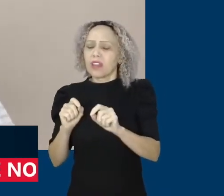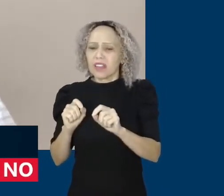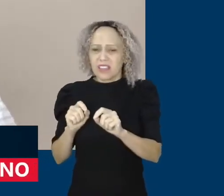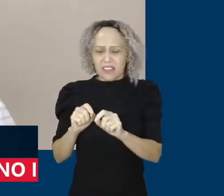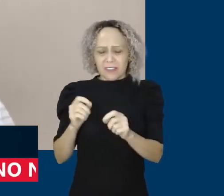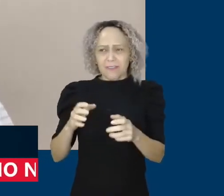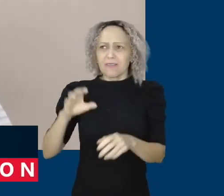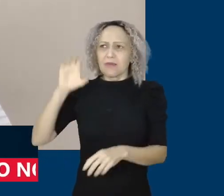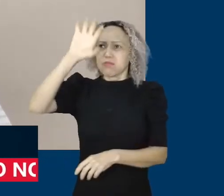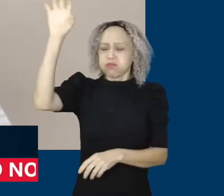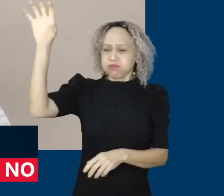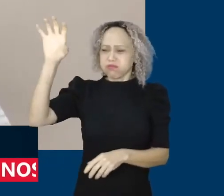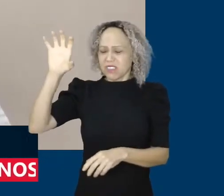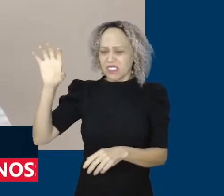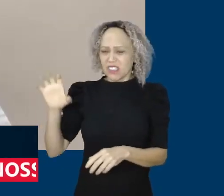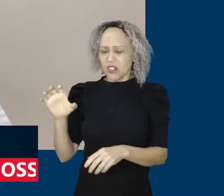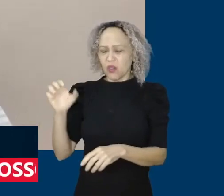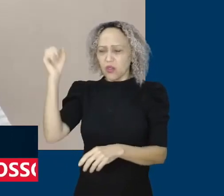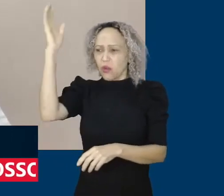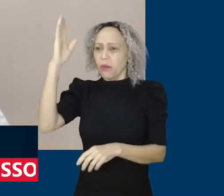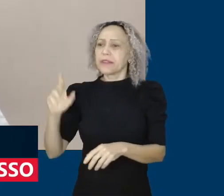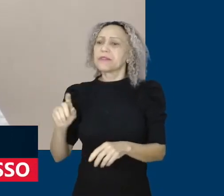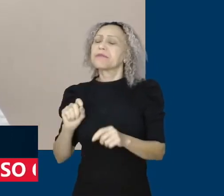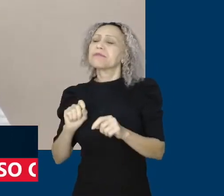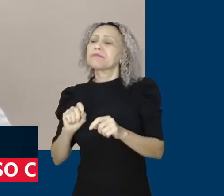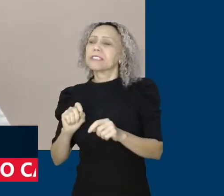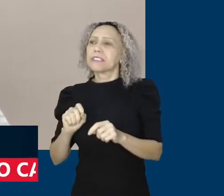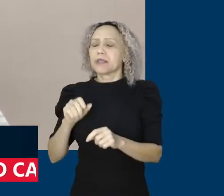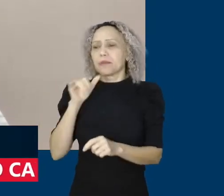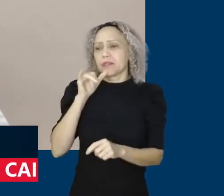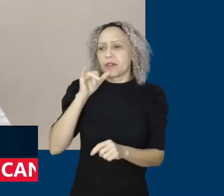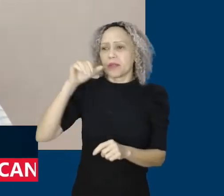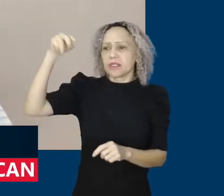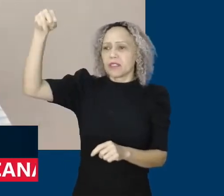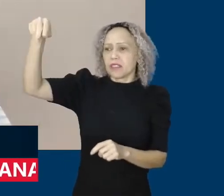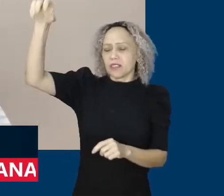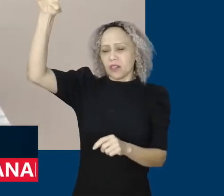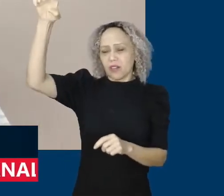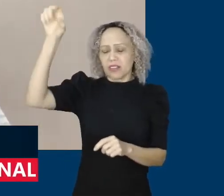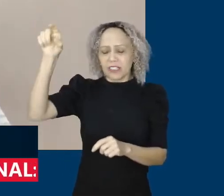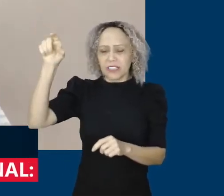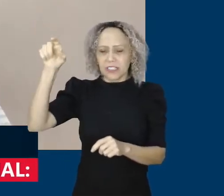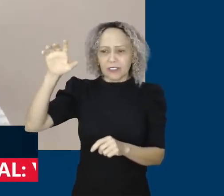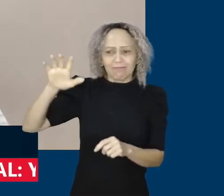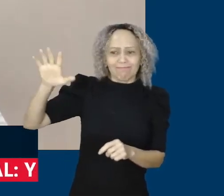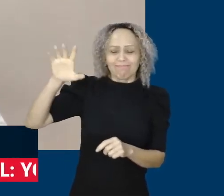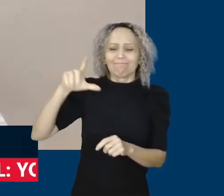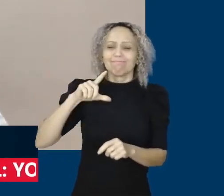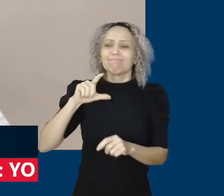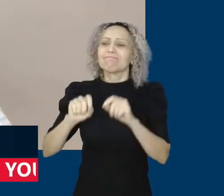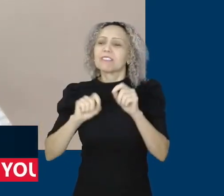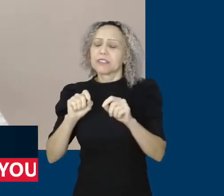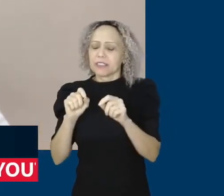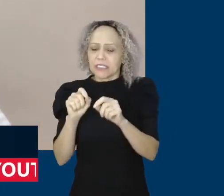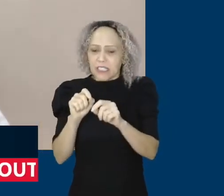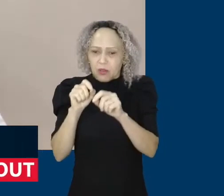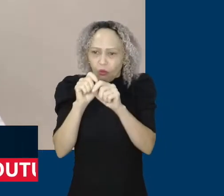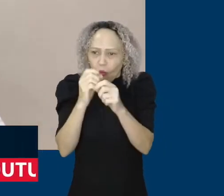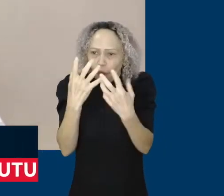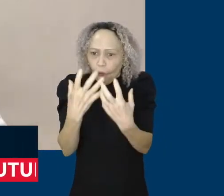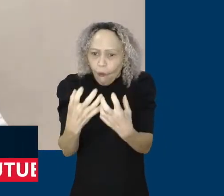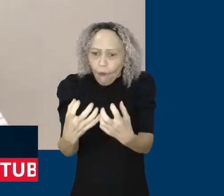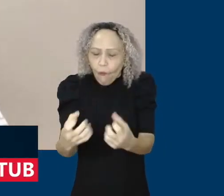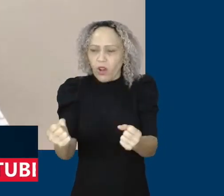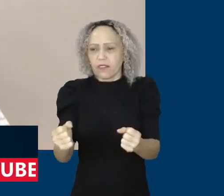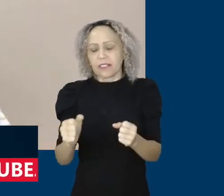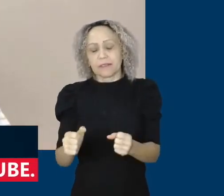notadamente no semiárido, né, na região da Caatinga, na região do semiárido, mas não só, Você pegar, por exemplo, hoje o fenômeno da